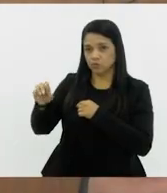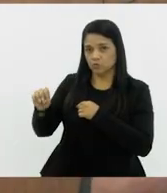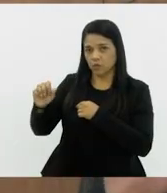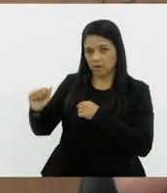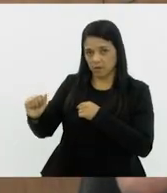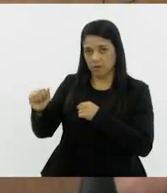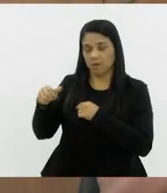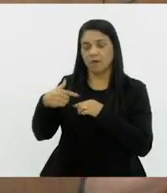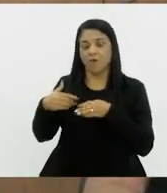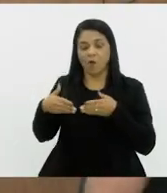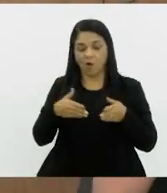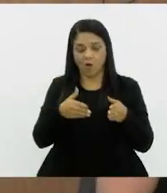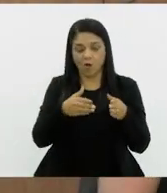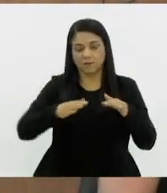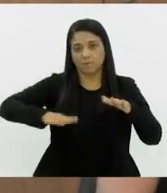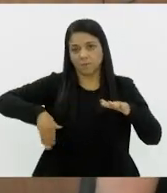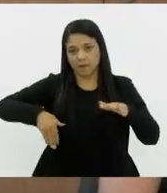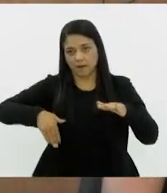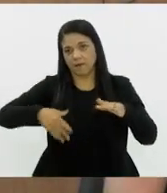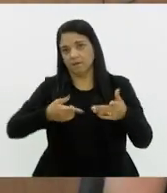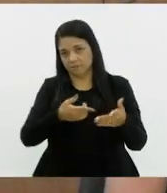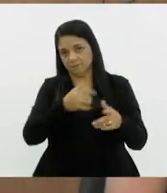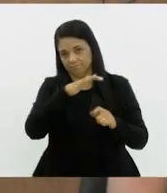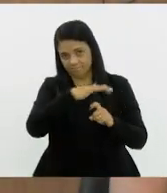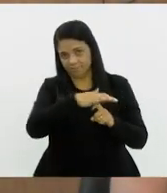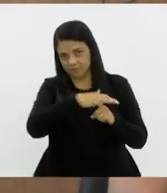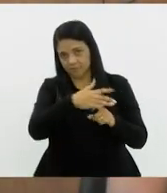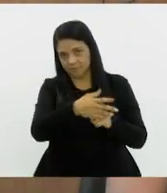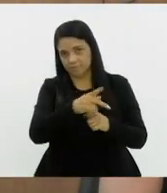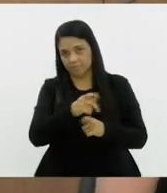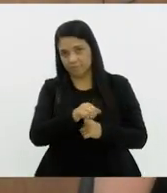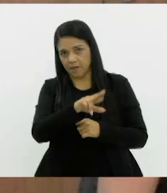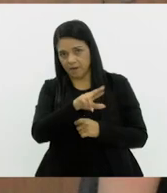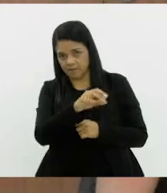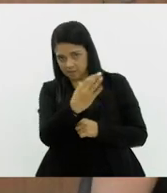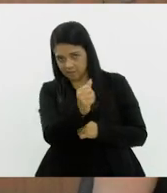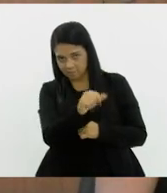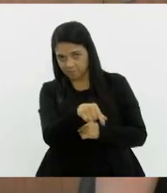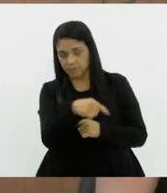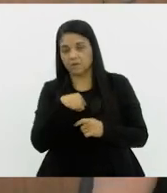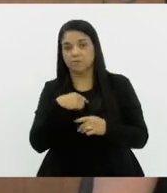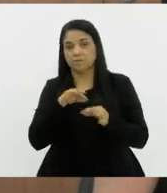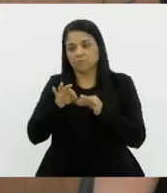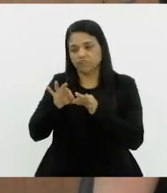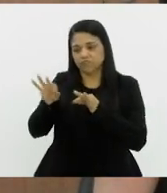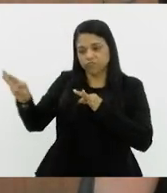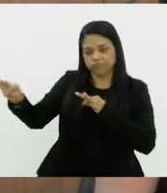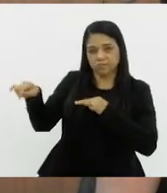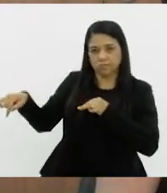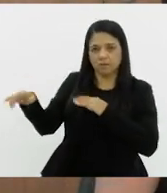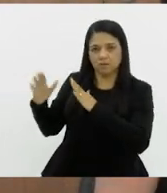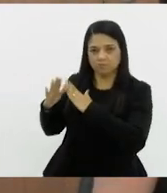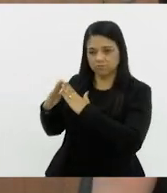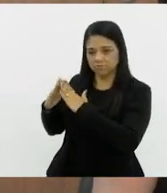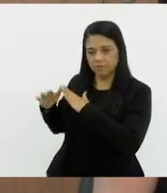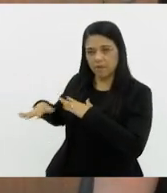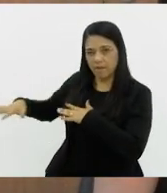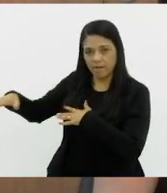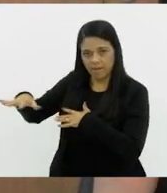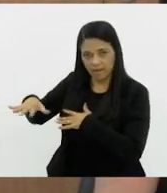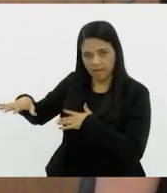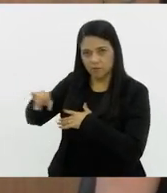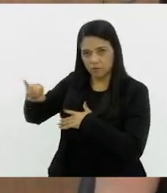praia e ingressando pelo portão Praça para fazer com que haja um afastamento daquela zona residencial em